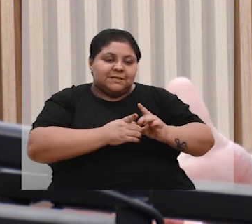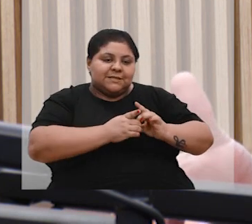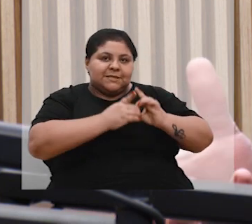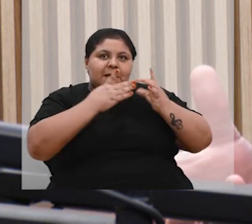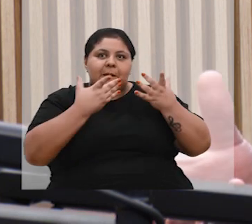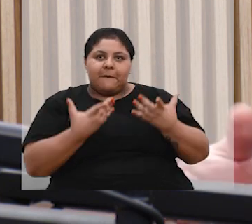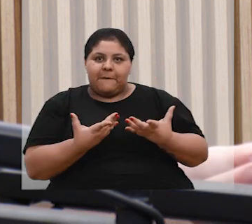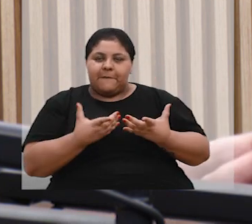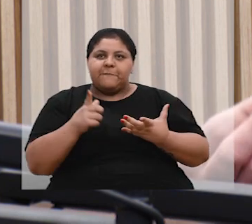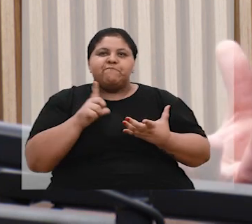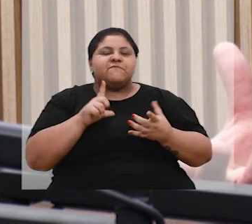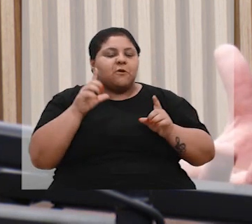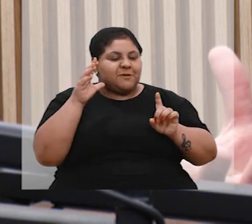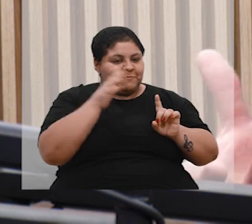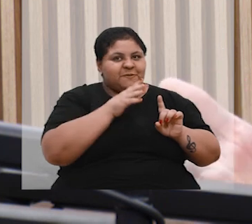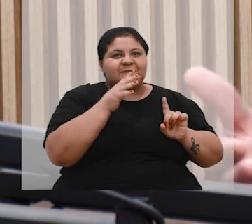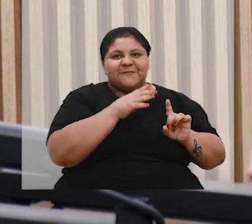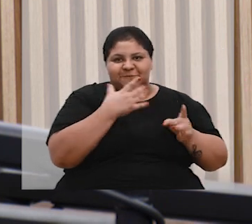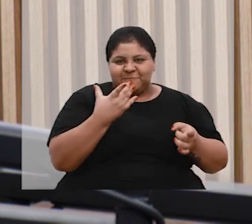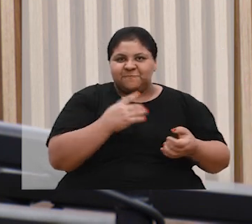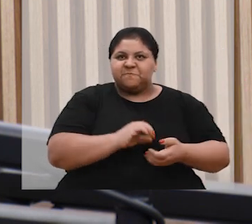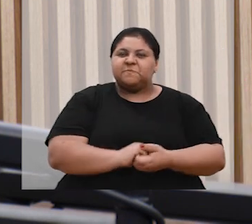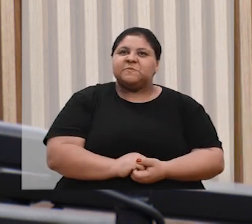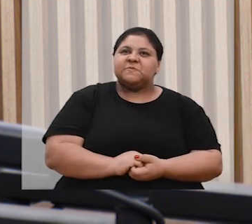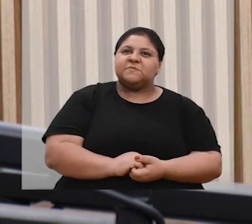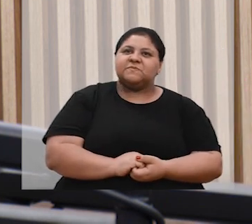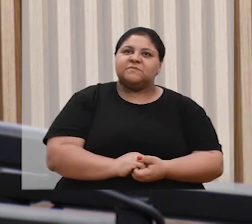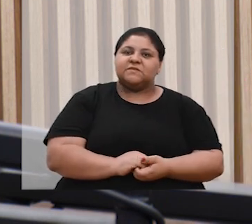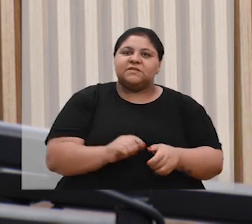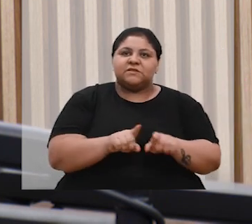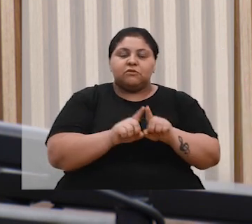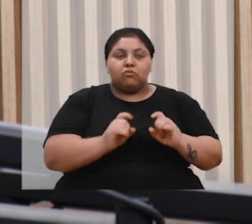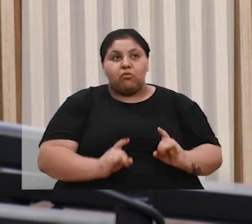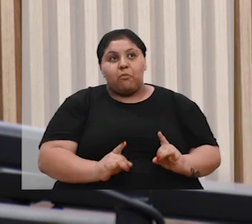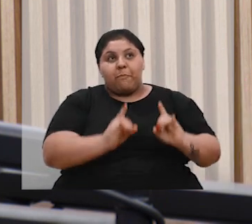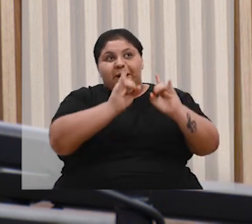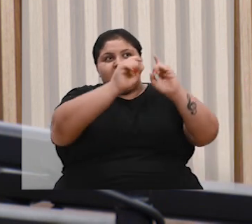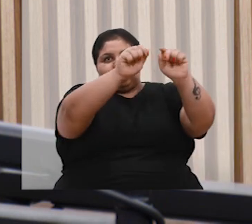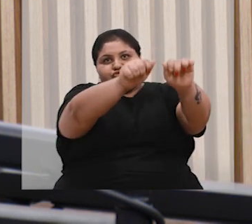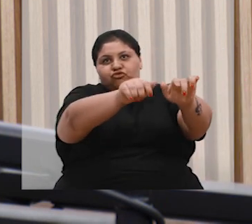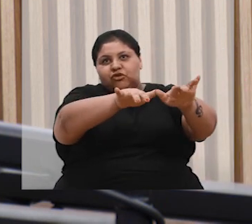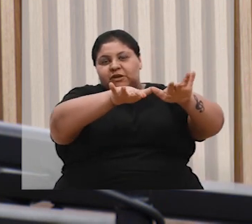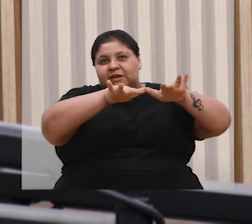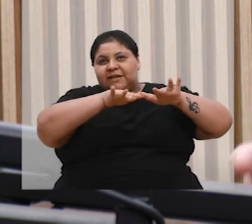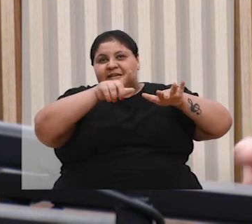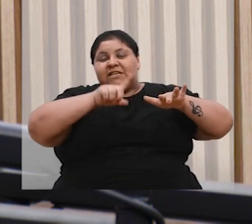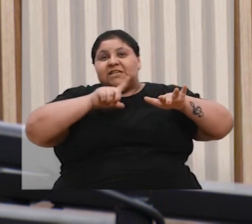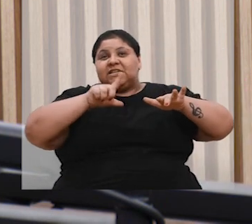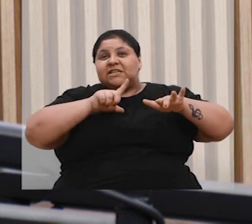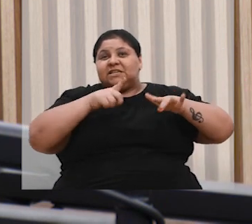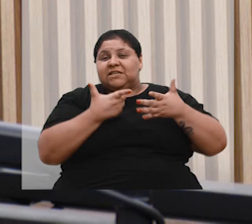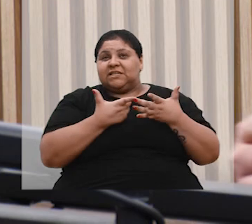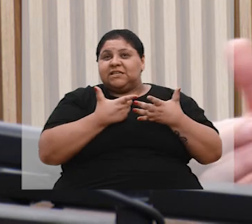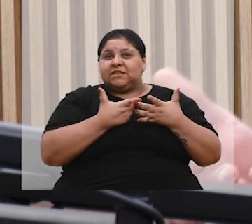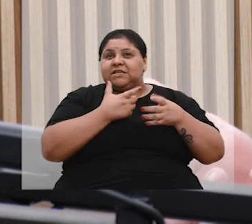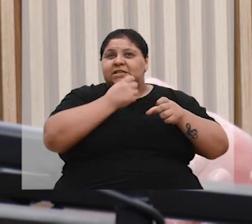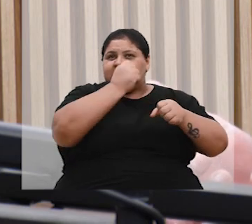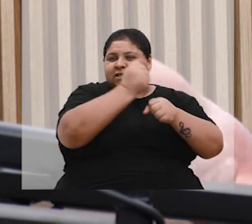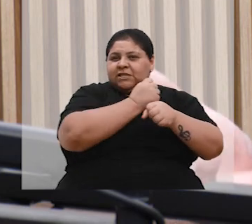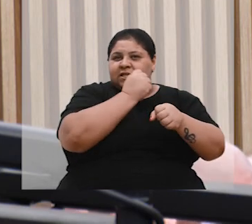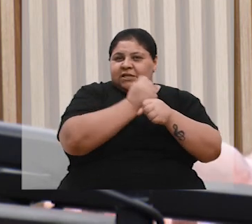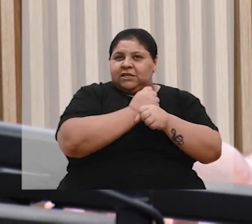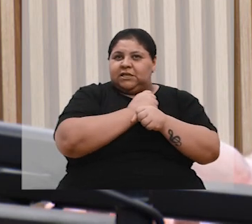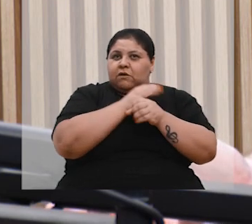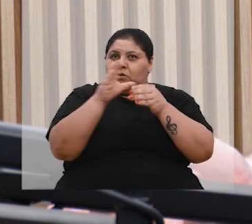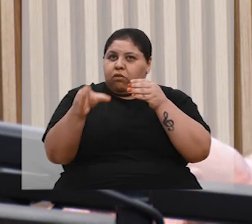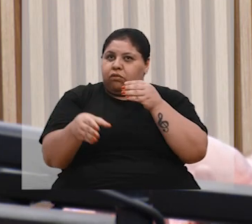democracia. Né? Há uma inspiração. Inclusive, no prédio do plenário, havia uma obra que seria complementar a